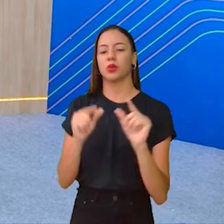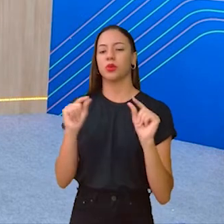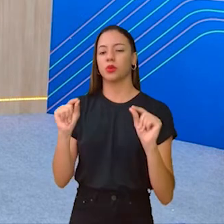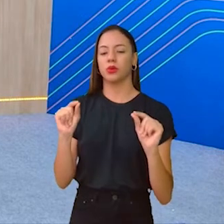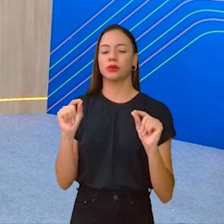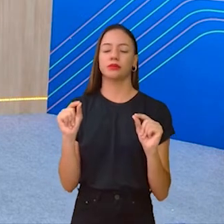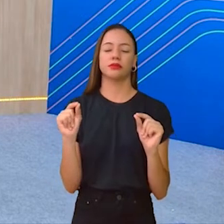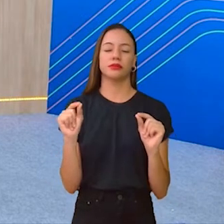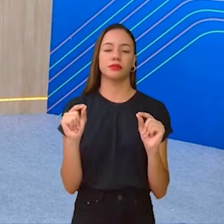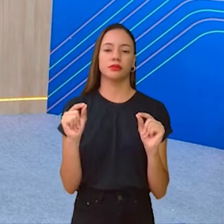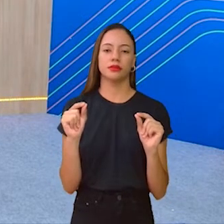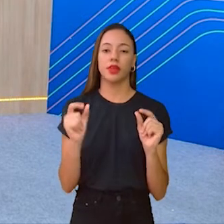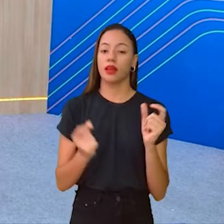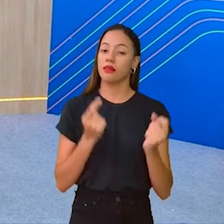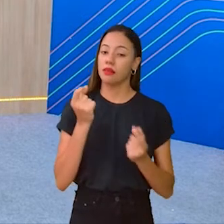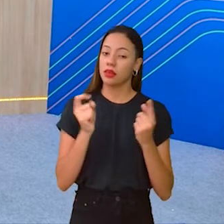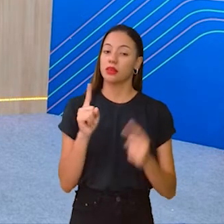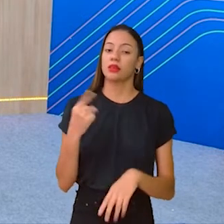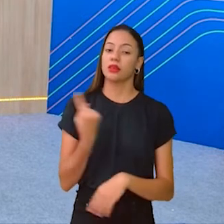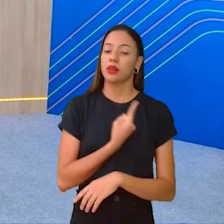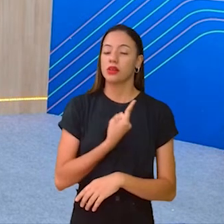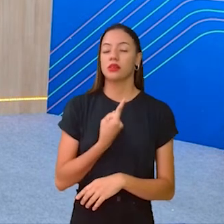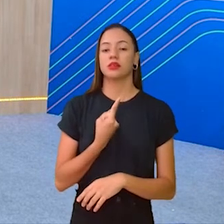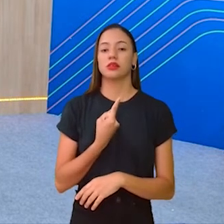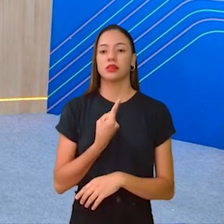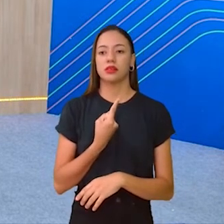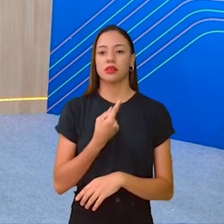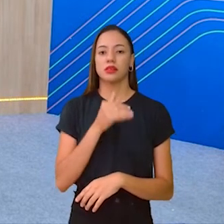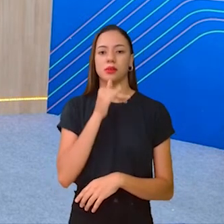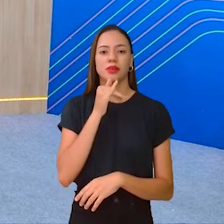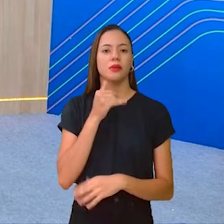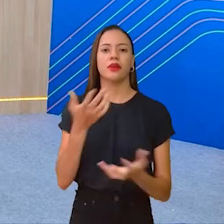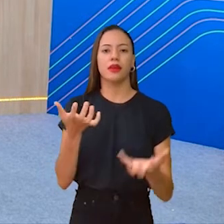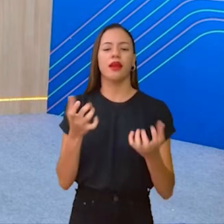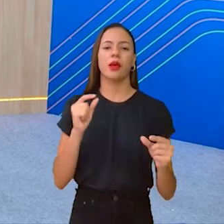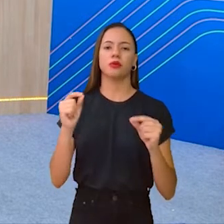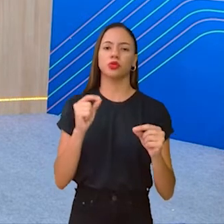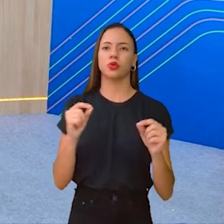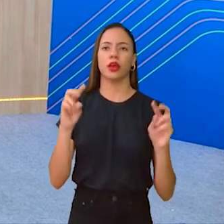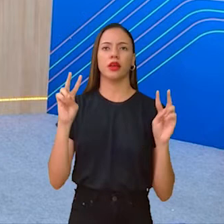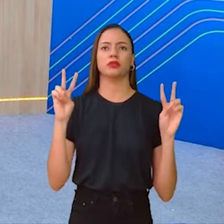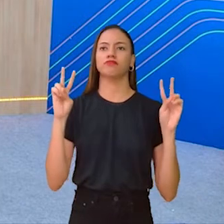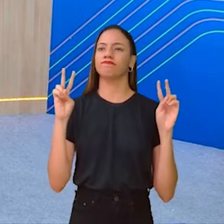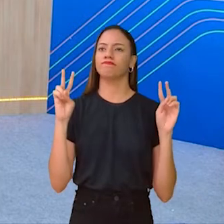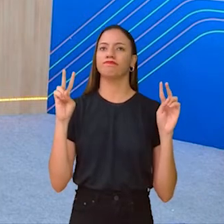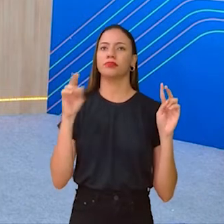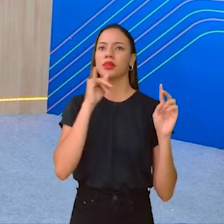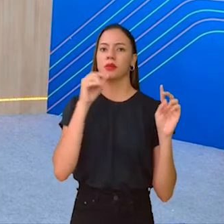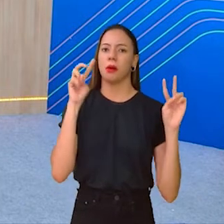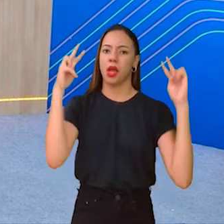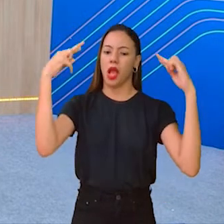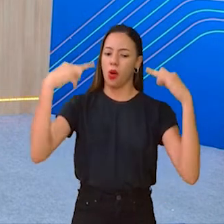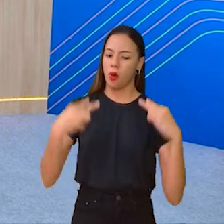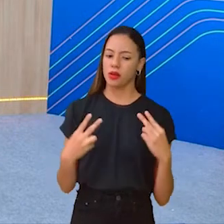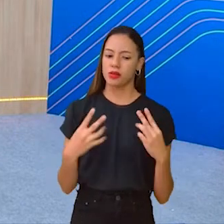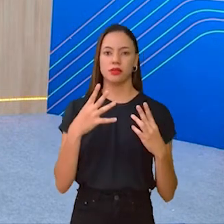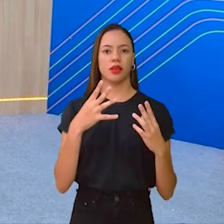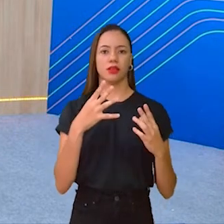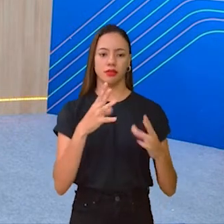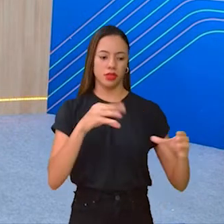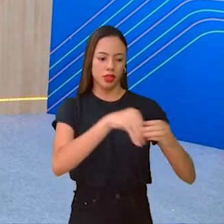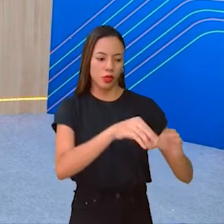muitas vezes a gente está buscando ali se encontrar mesmo, né? É encontrar num grupo, né? É se perceber